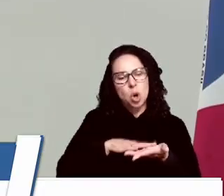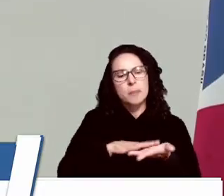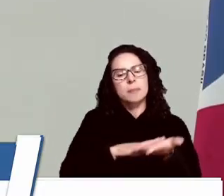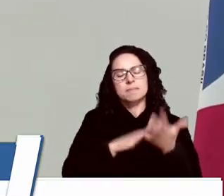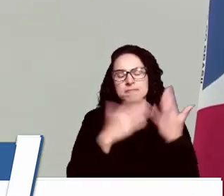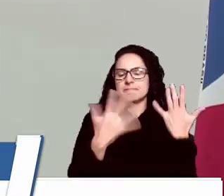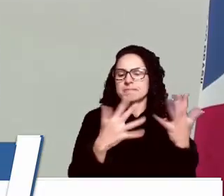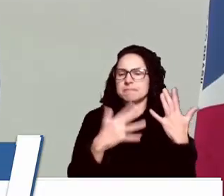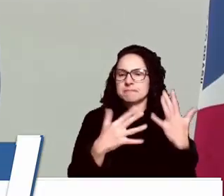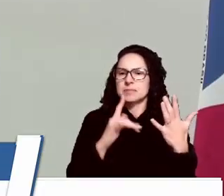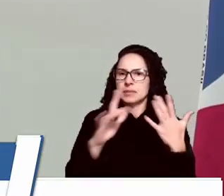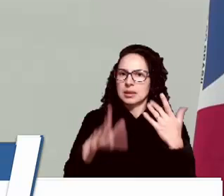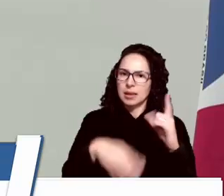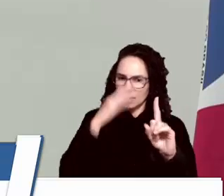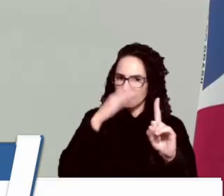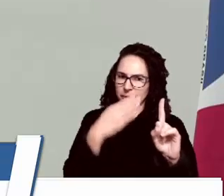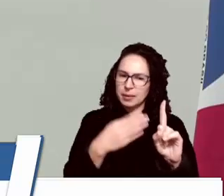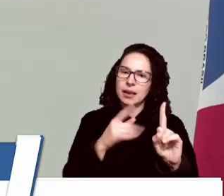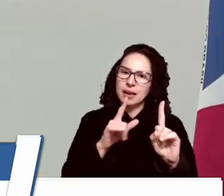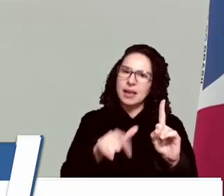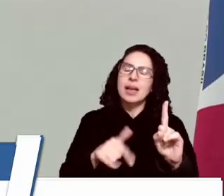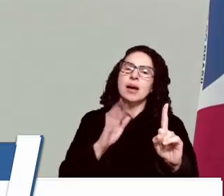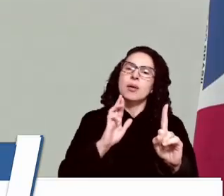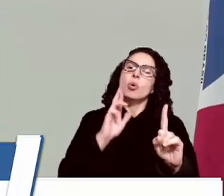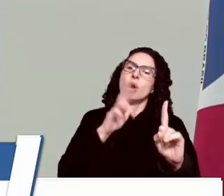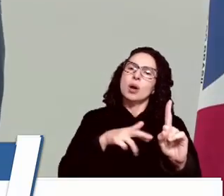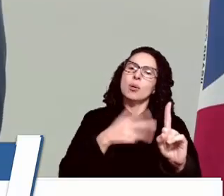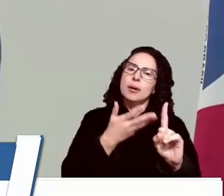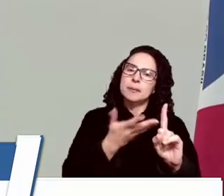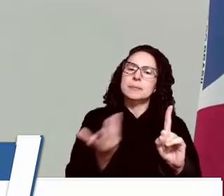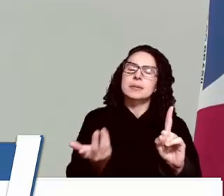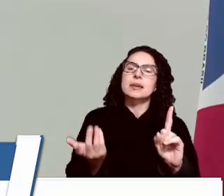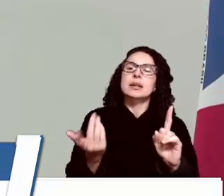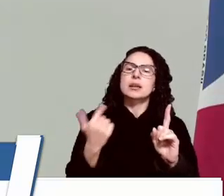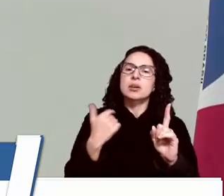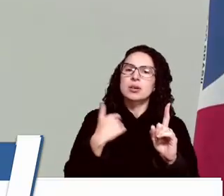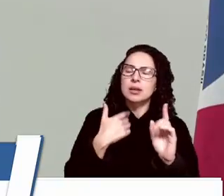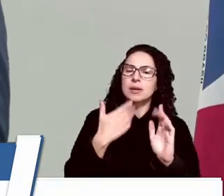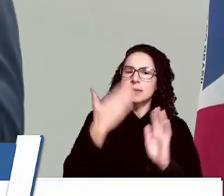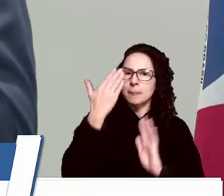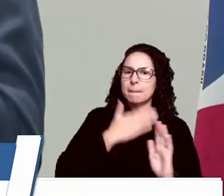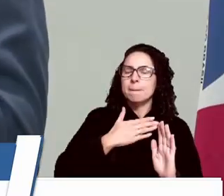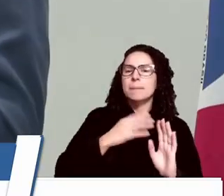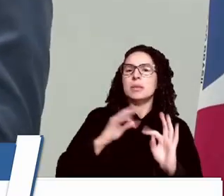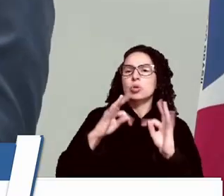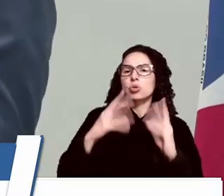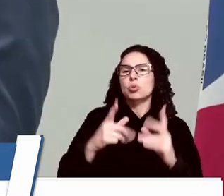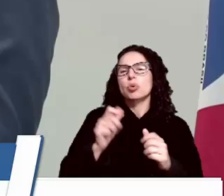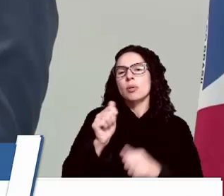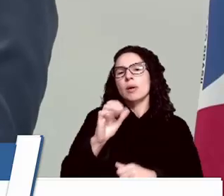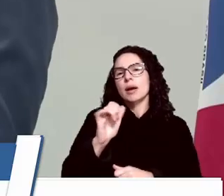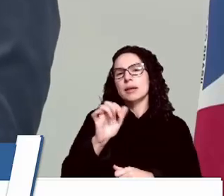essa moção de aplauso nada mais é do que um reconhecimento, uma ratificação e um registro de tudo que o Assir